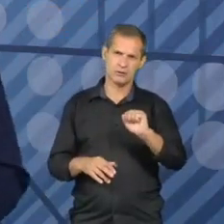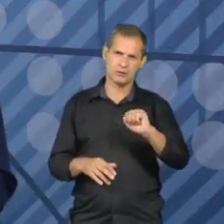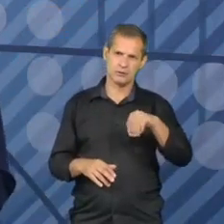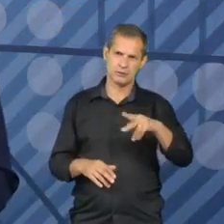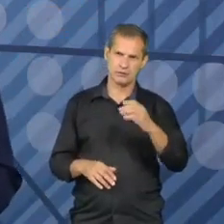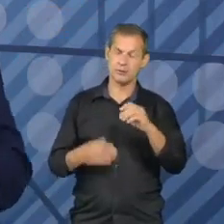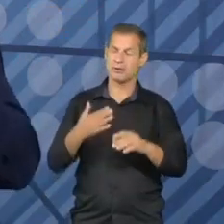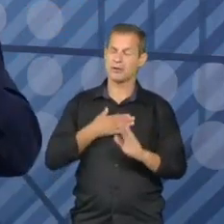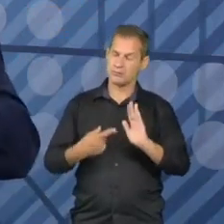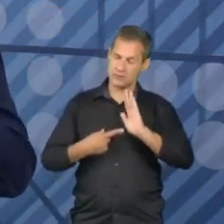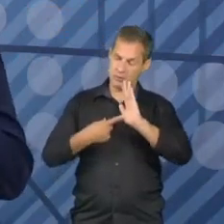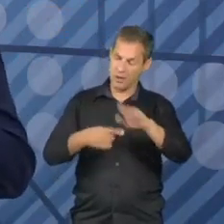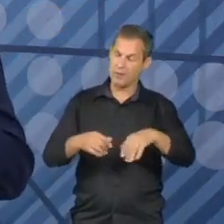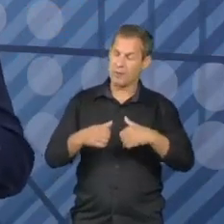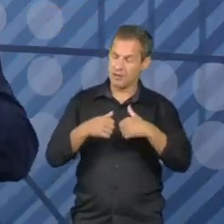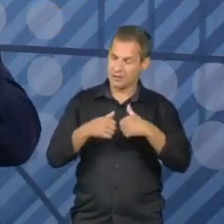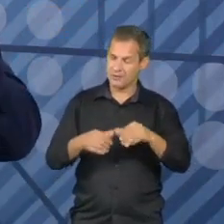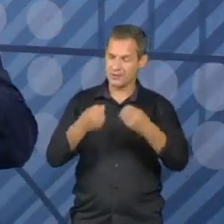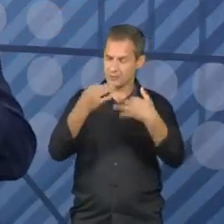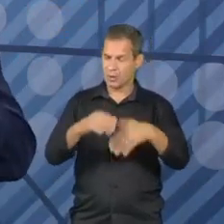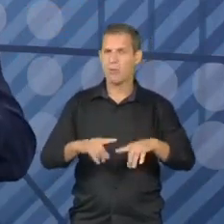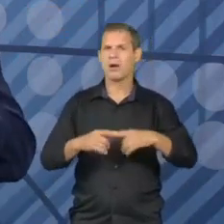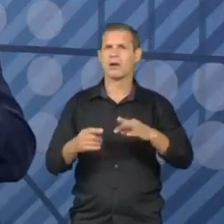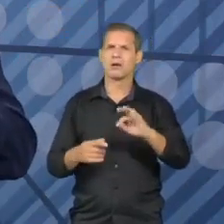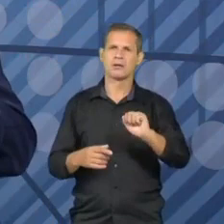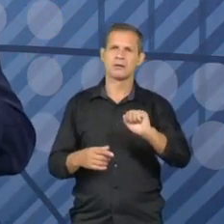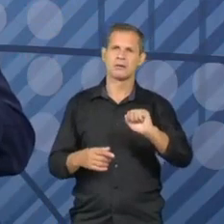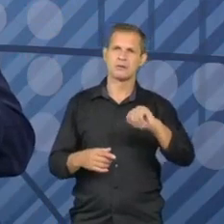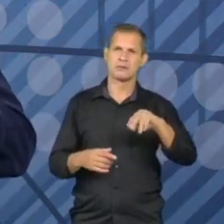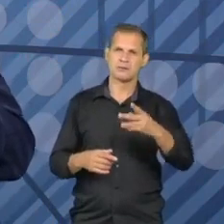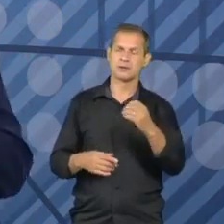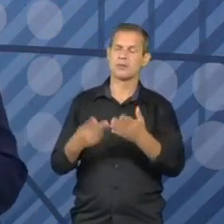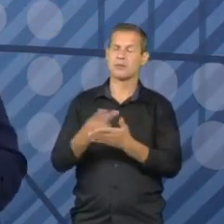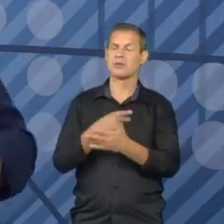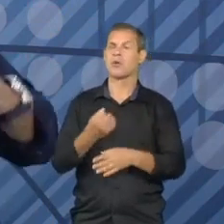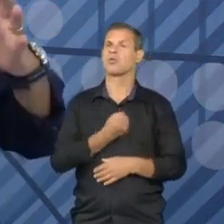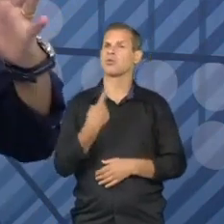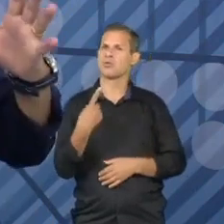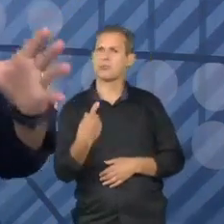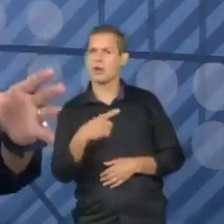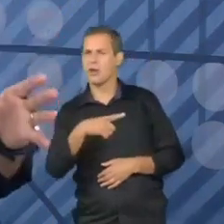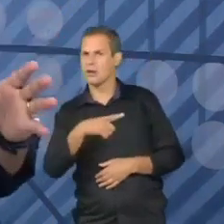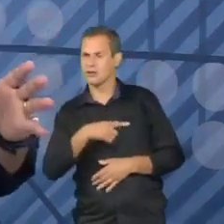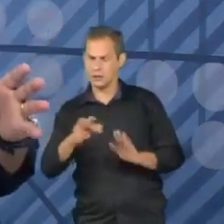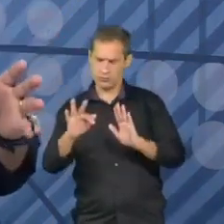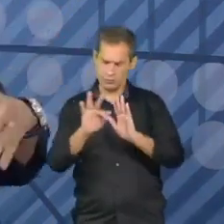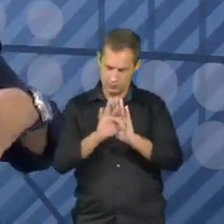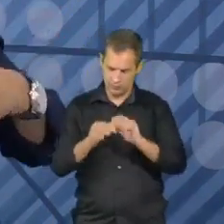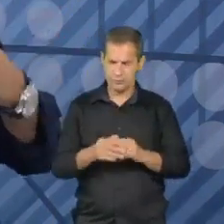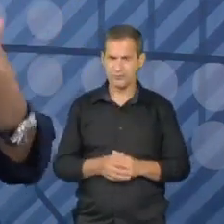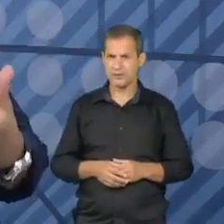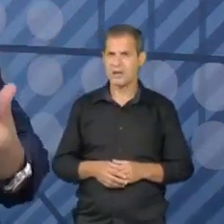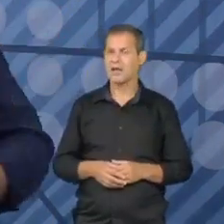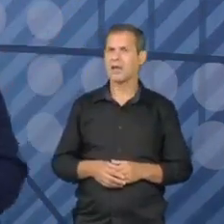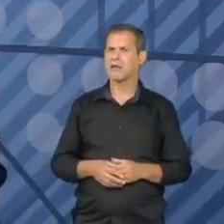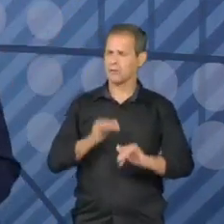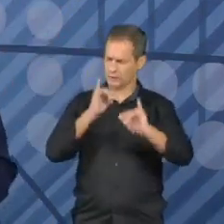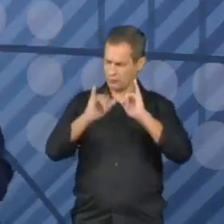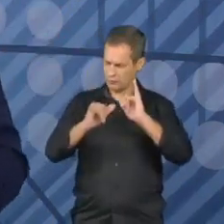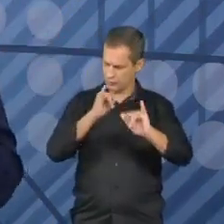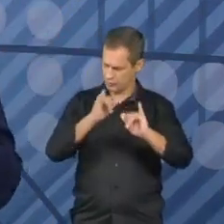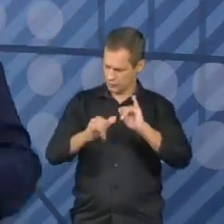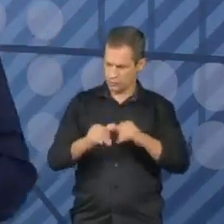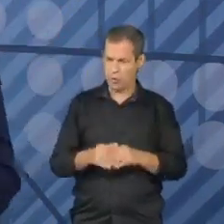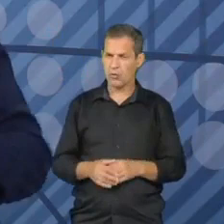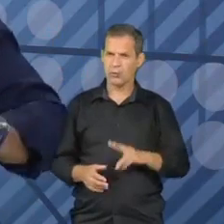minha amostra. Mas ele já está dizendo que o tamanho do erro que ele quer vai ser o número 1. Então você tem uma fórmula que ela vai ser informada durante